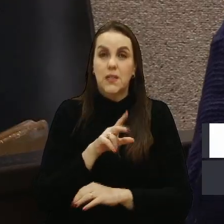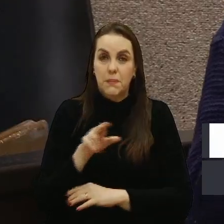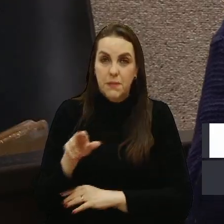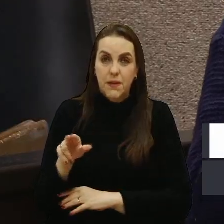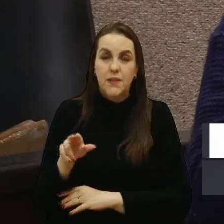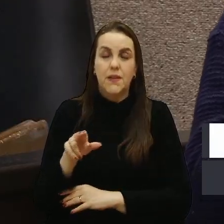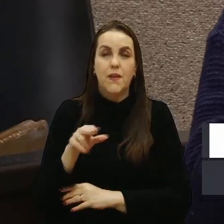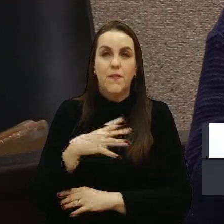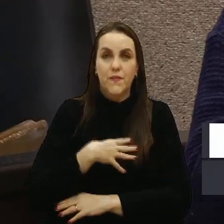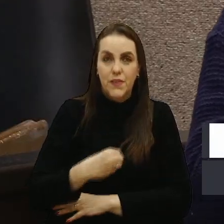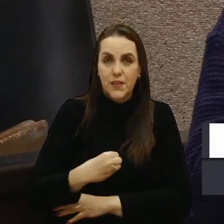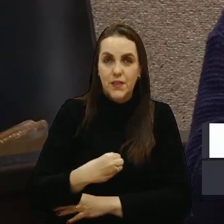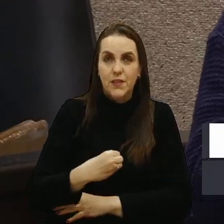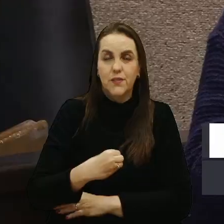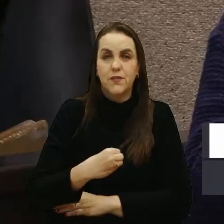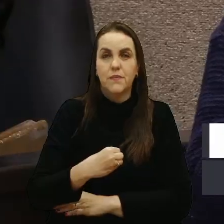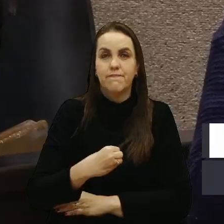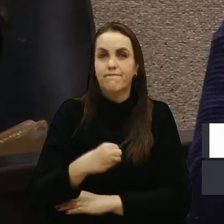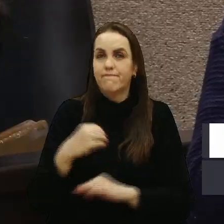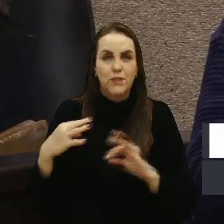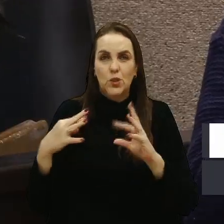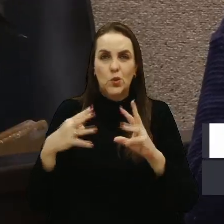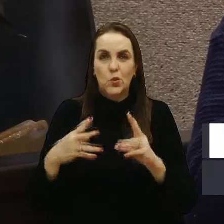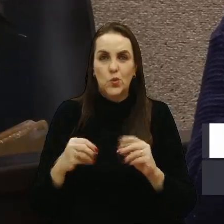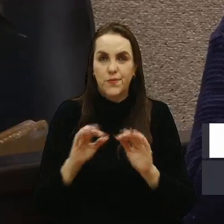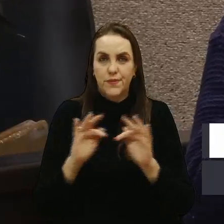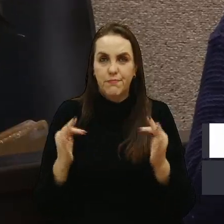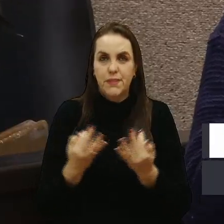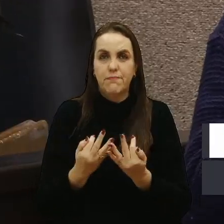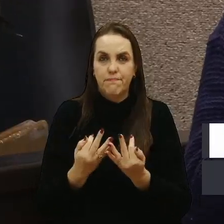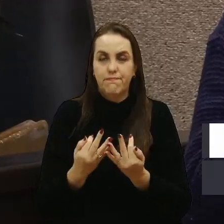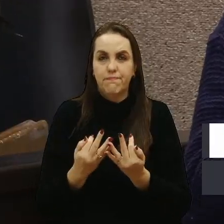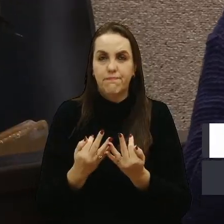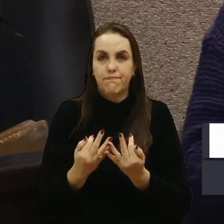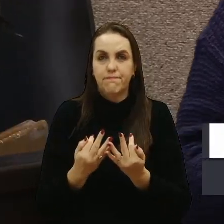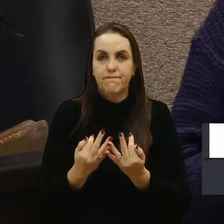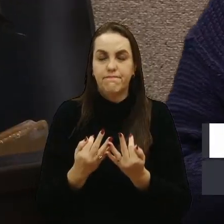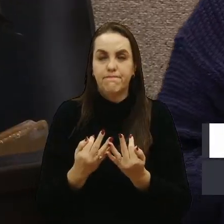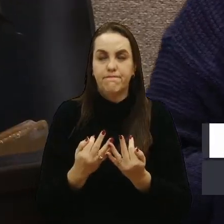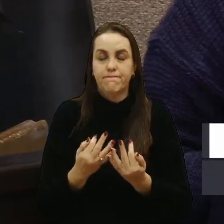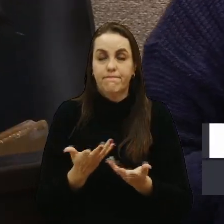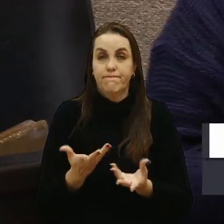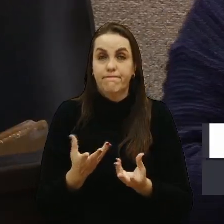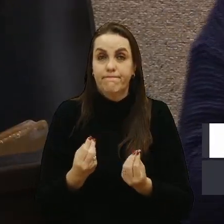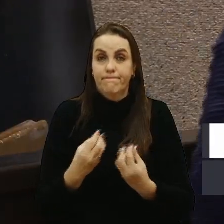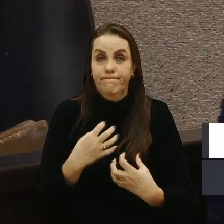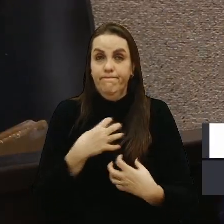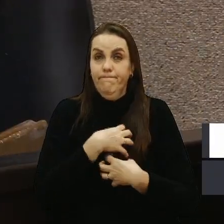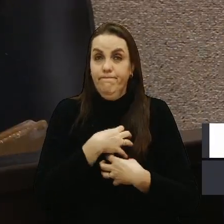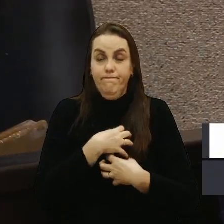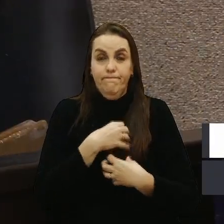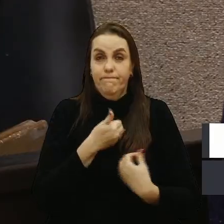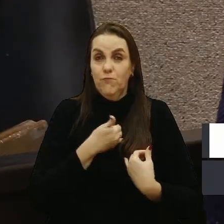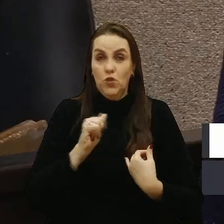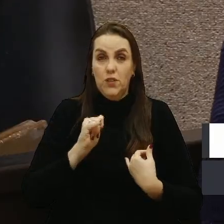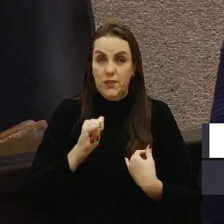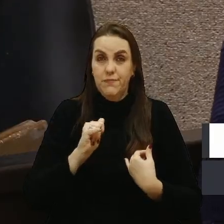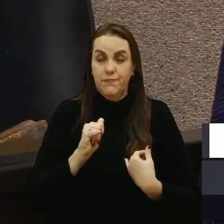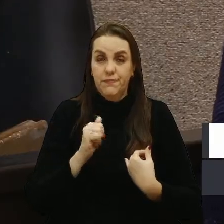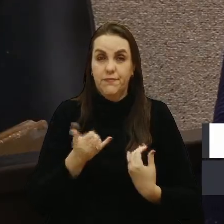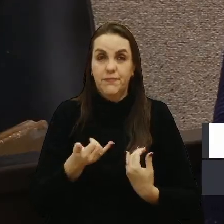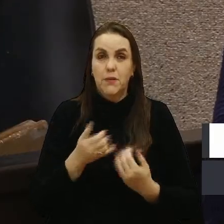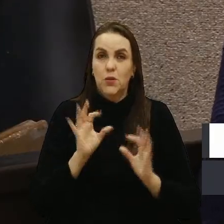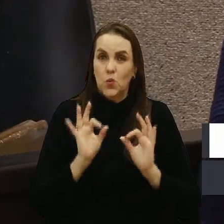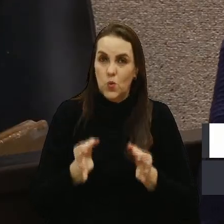aos filhos, e toda a família que ficou muito abalada, mas com toda